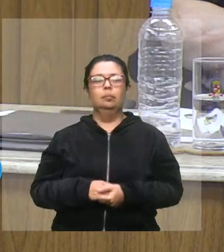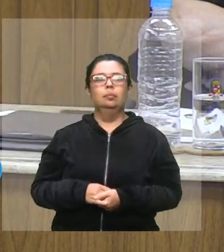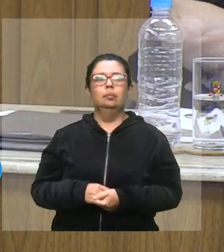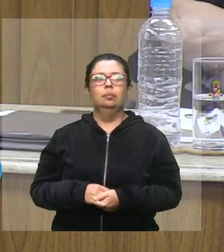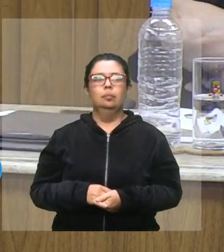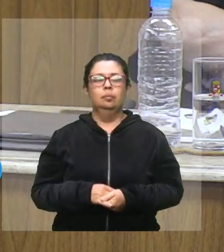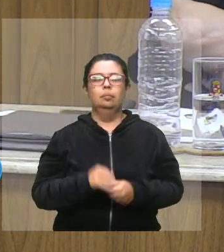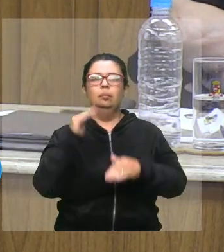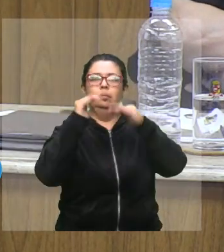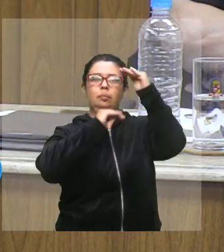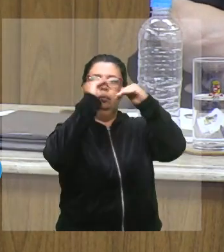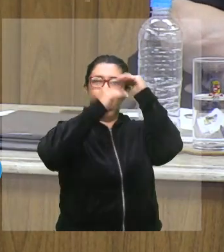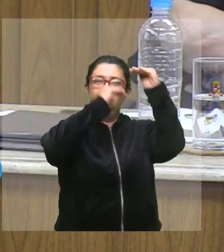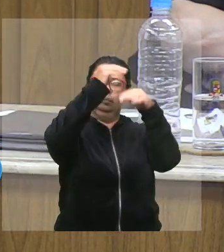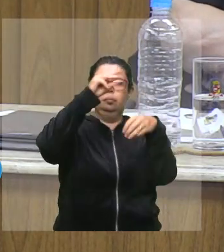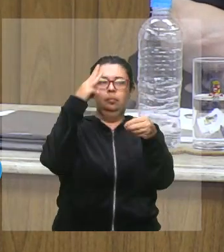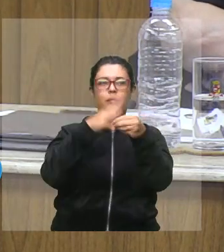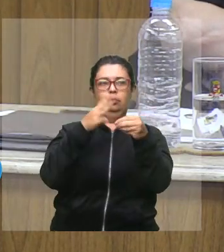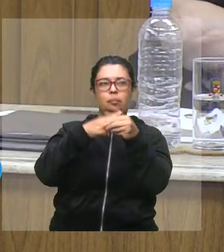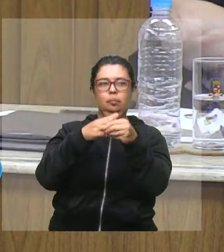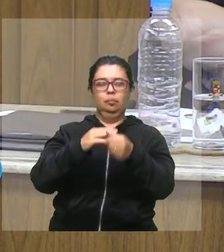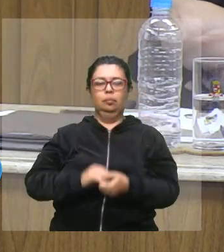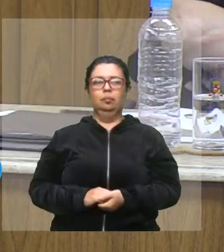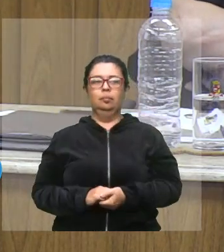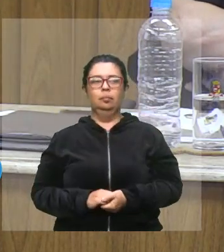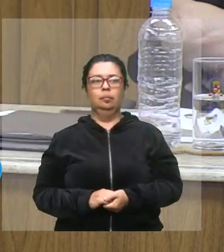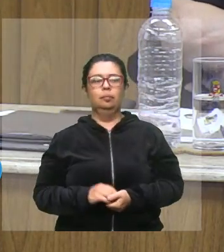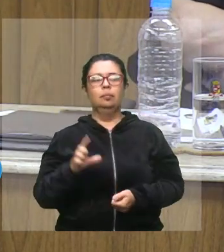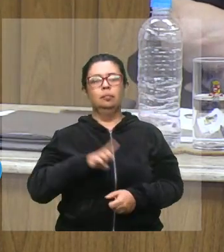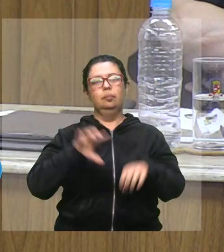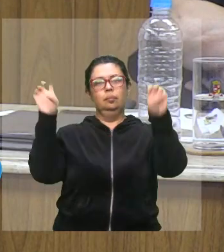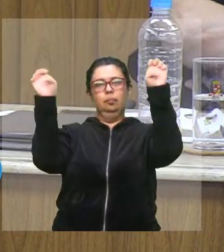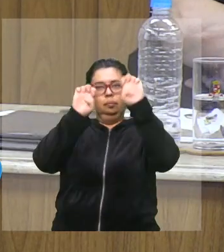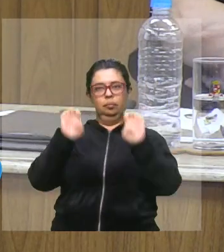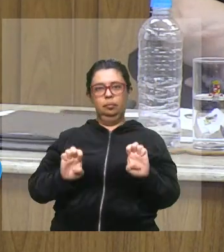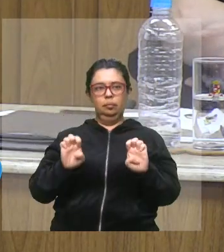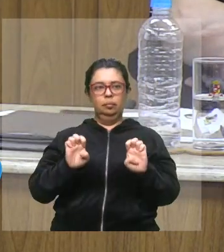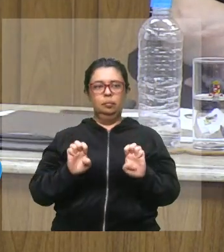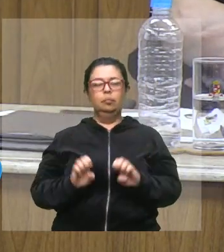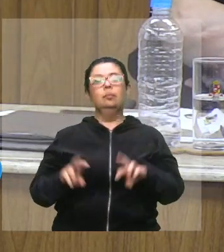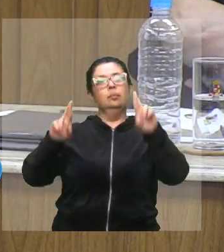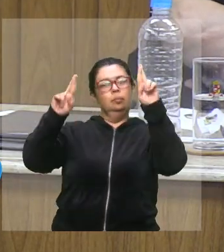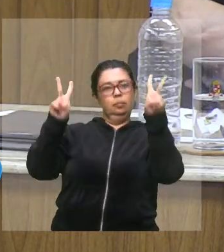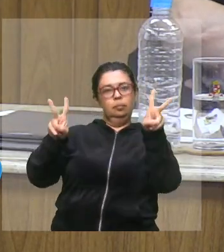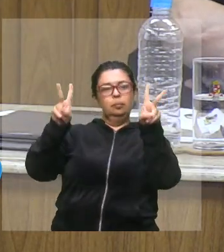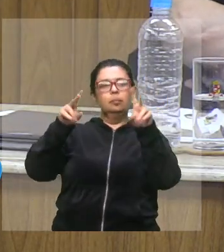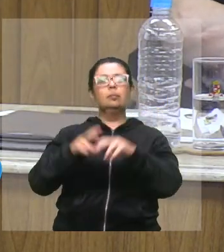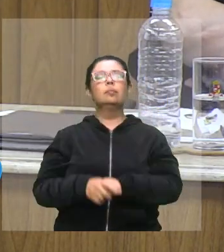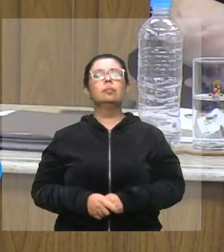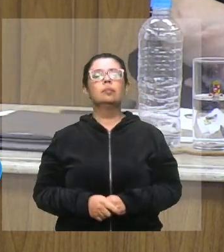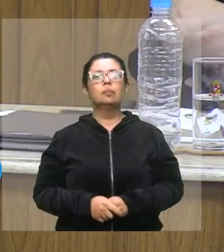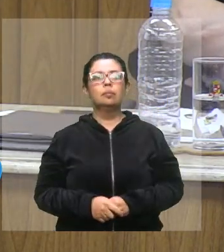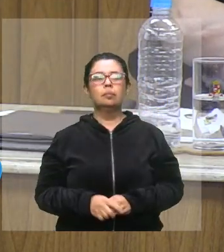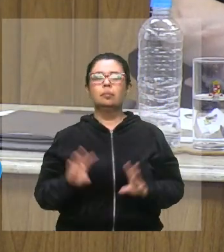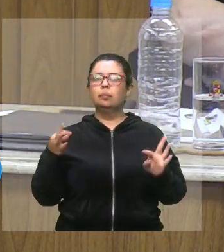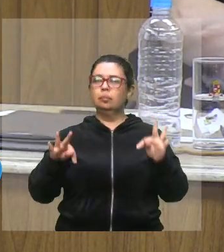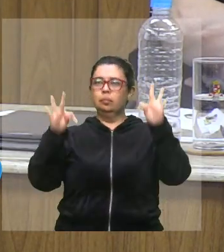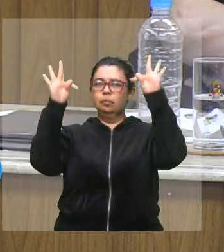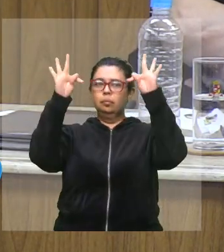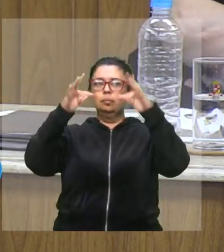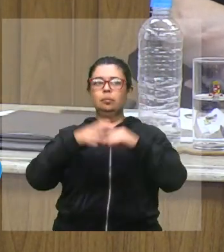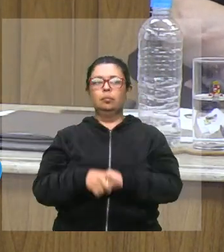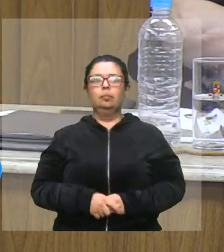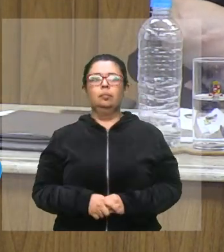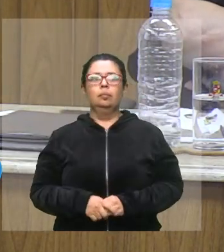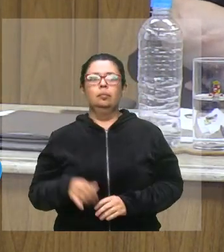possamos desenvolver o município, criar um ecossistema inovador, um ecossistema diferenciado, um ecossistema tecnológico. E aí,